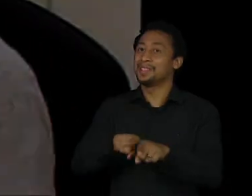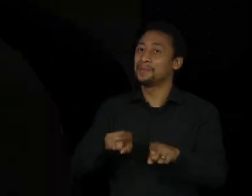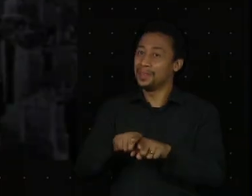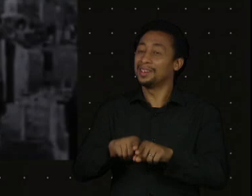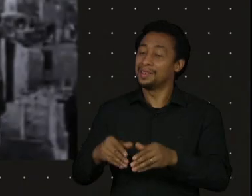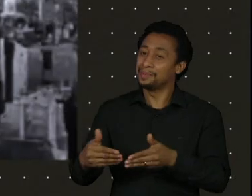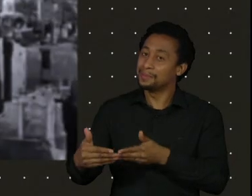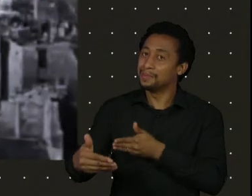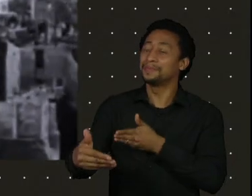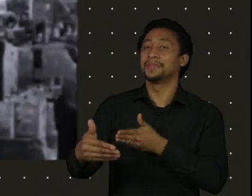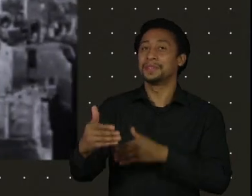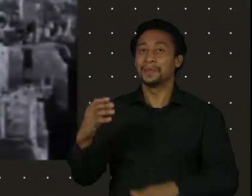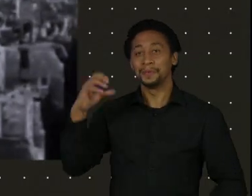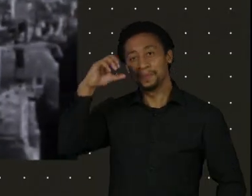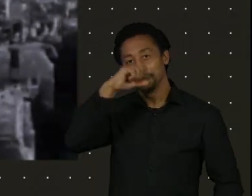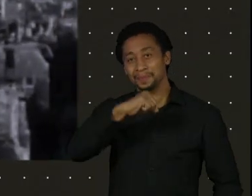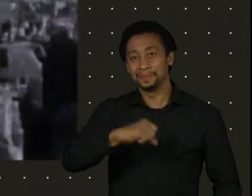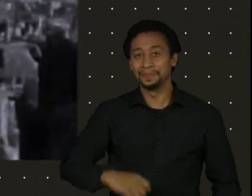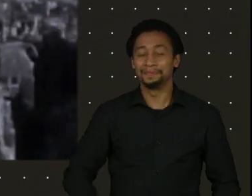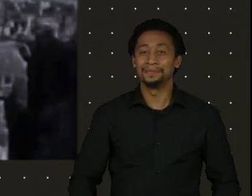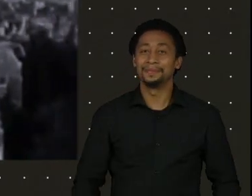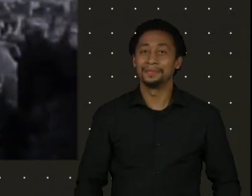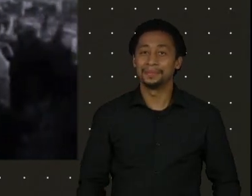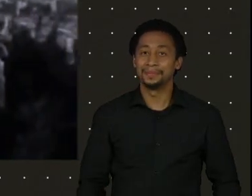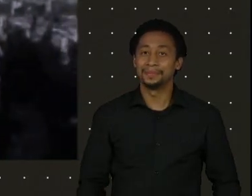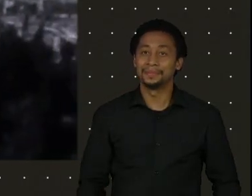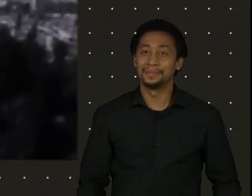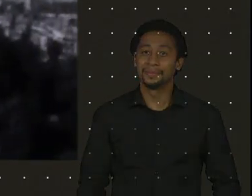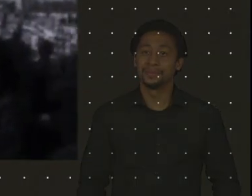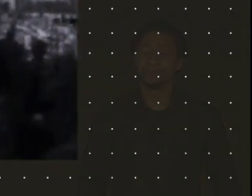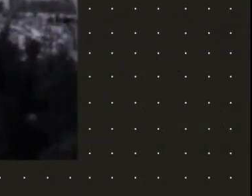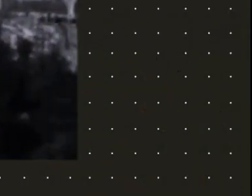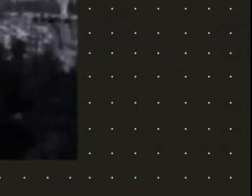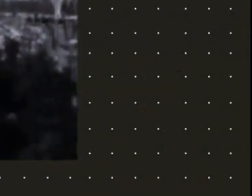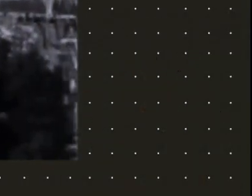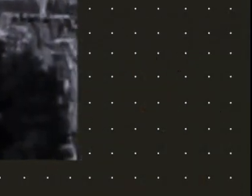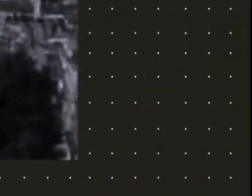formação. Sous le ciel de Paris s'envole une